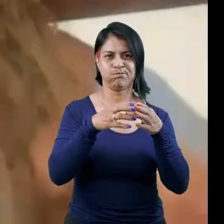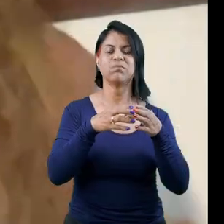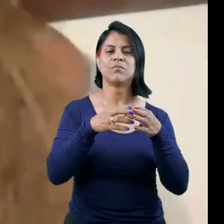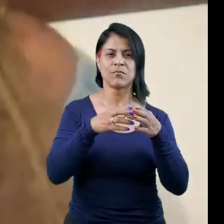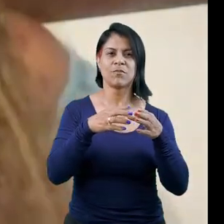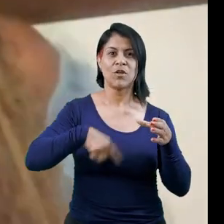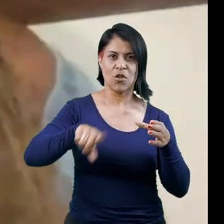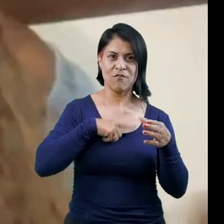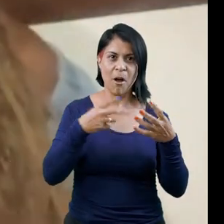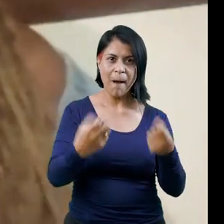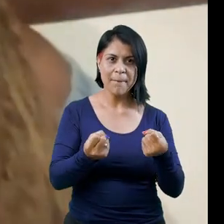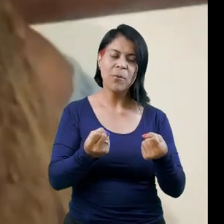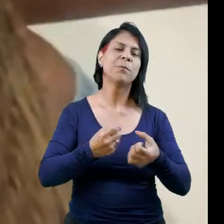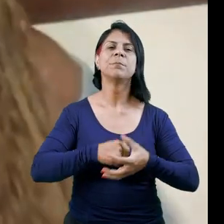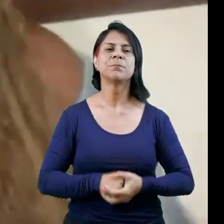Então vamos lá.